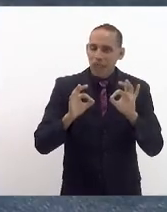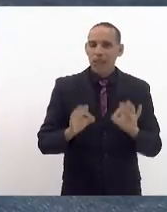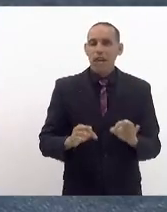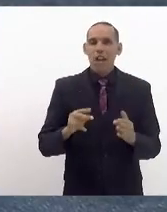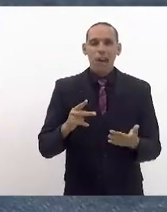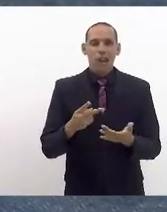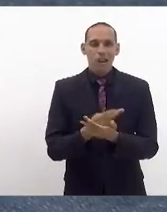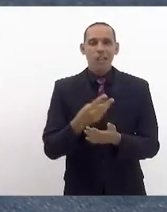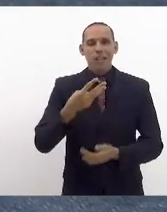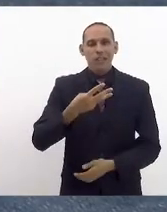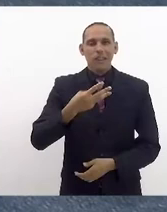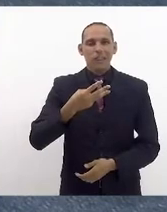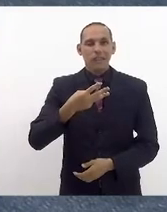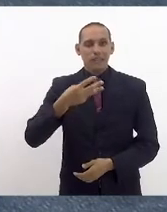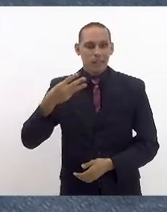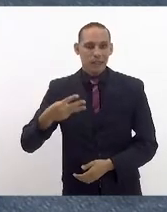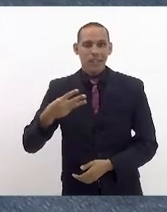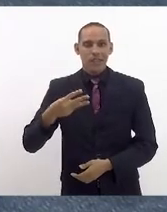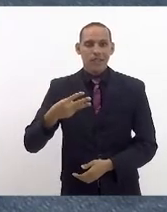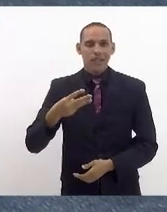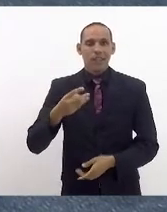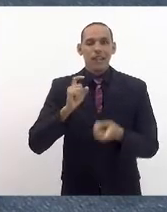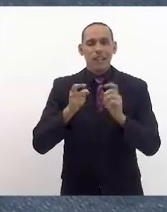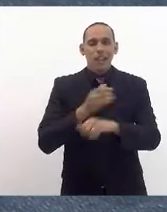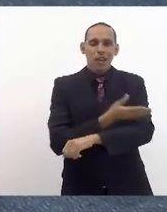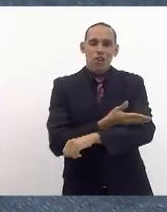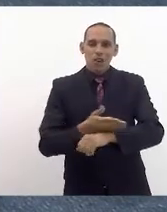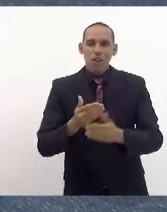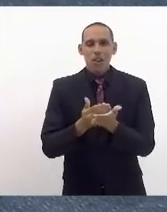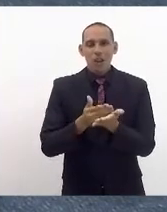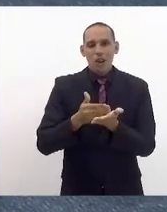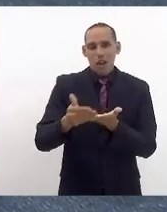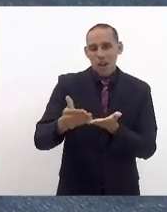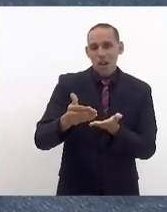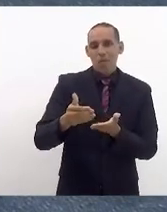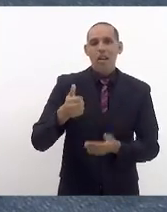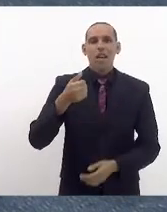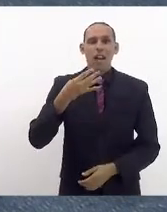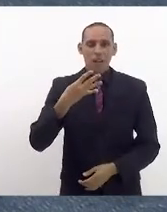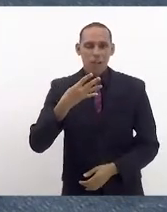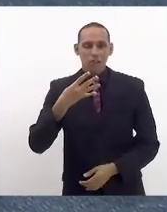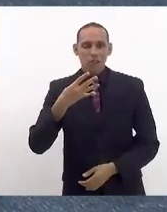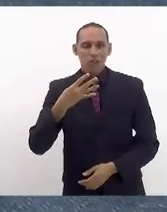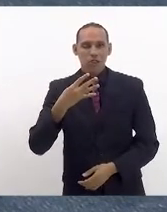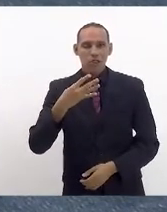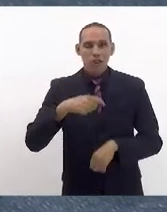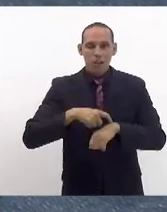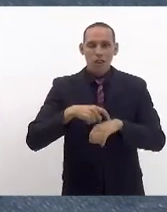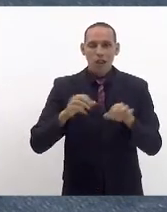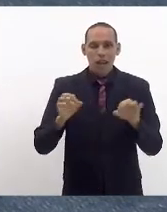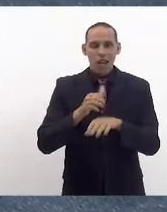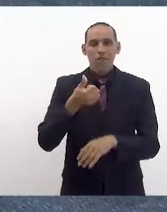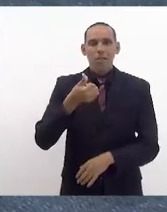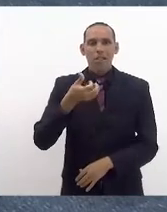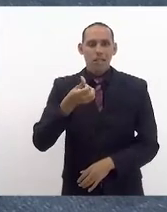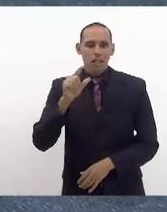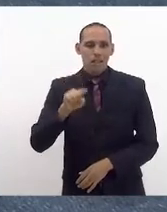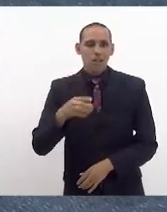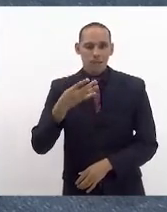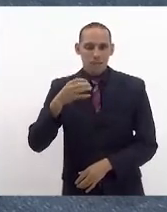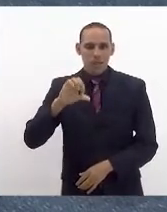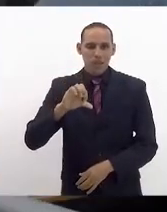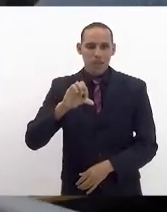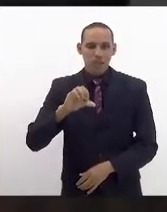ocorrido na 33ª sessão ordinária, que, iniciada às 14 horas, encerrou-se às 16 horas e 49